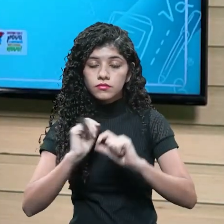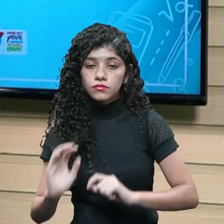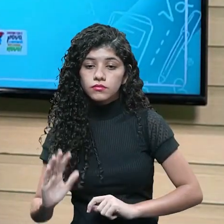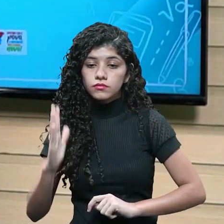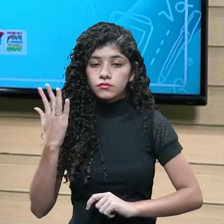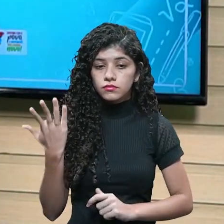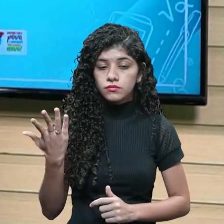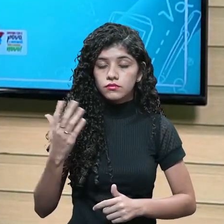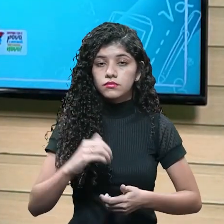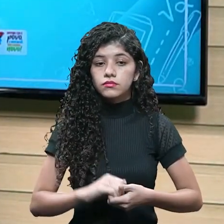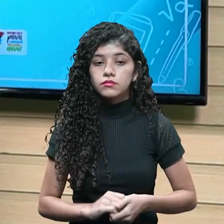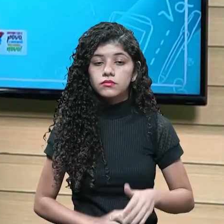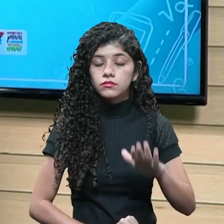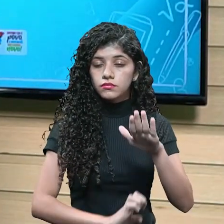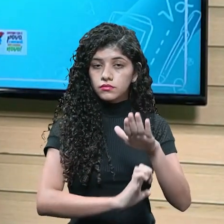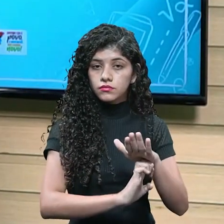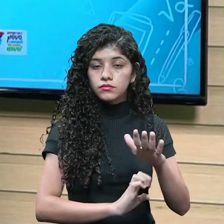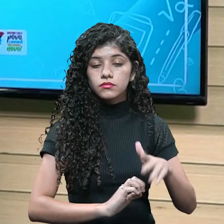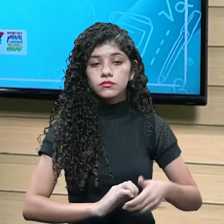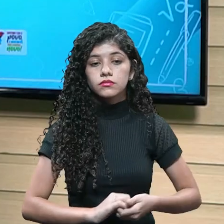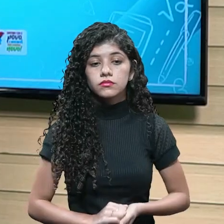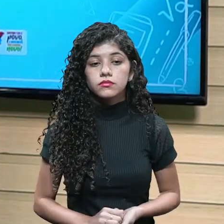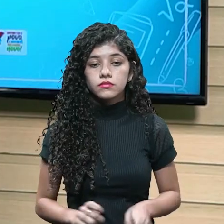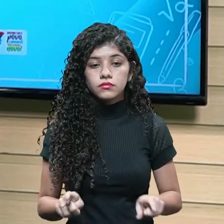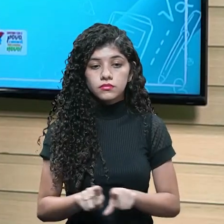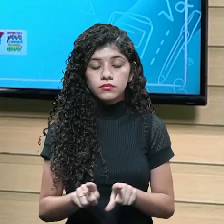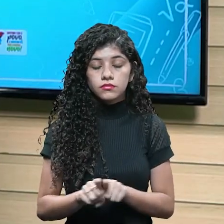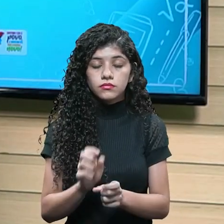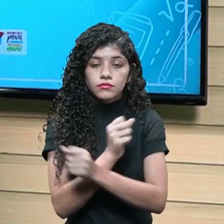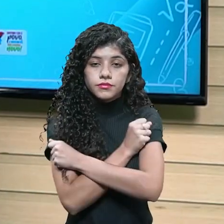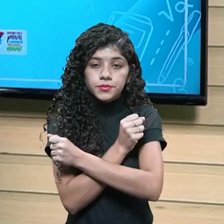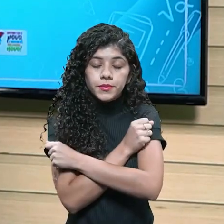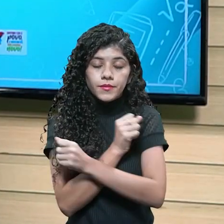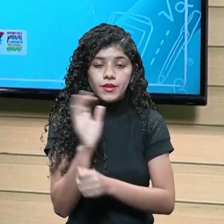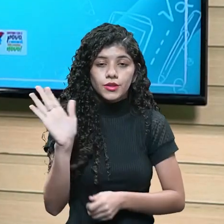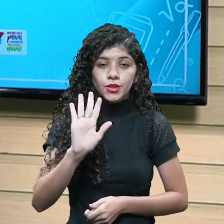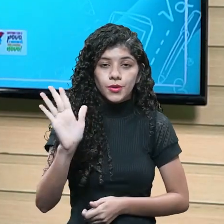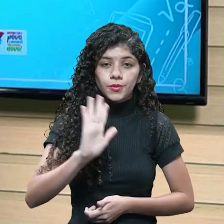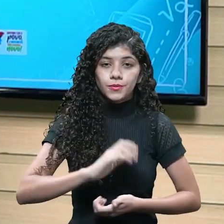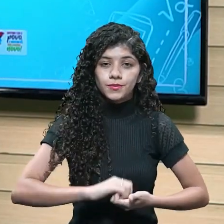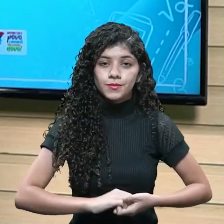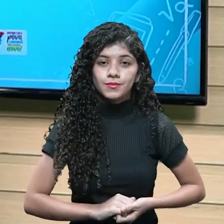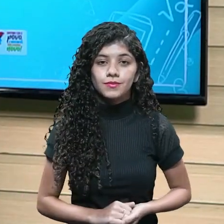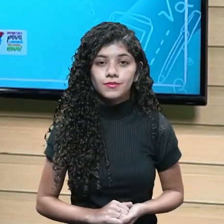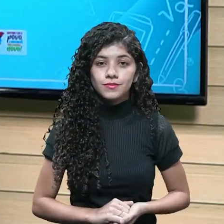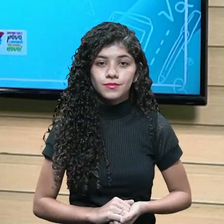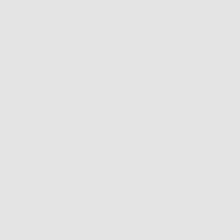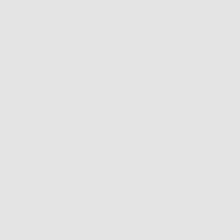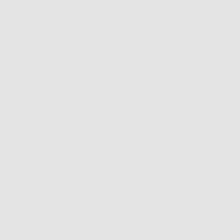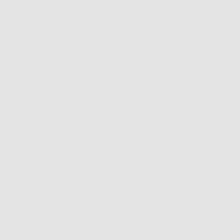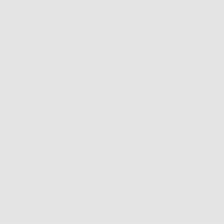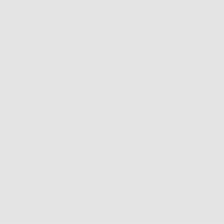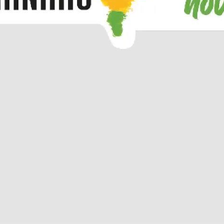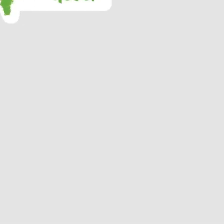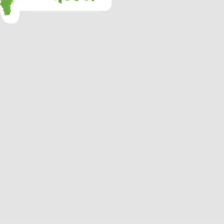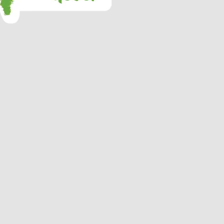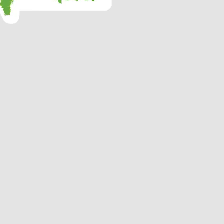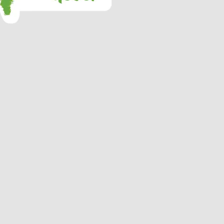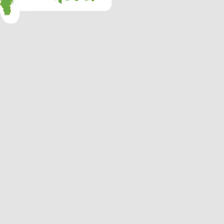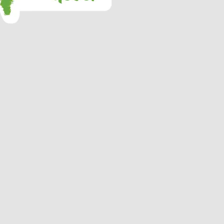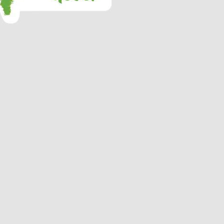melhor como funciona a contabilidade em cooperativas e forte abraço.